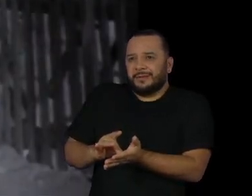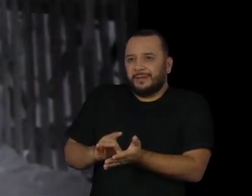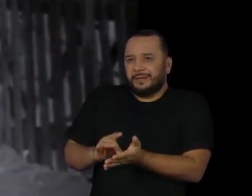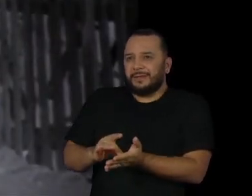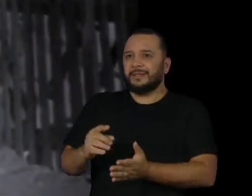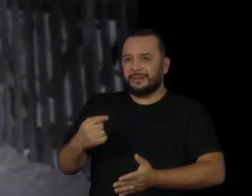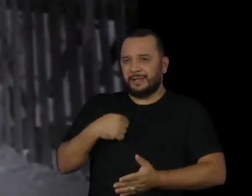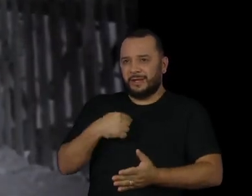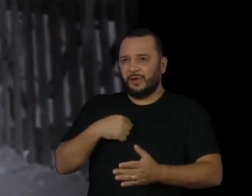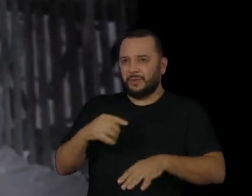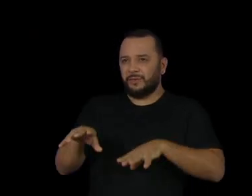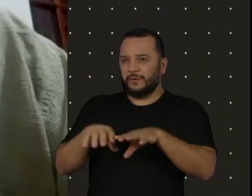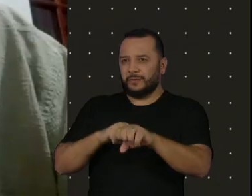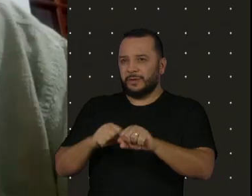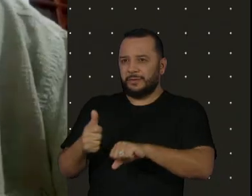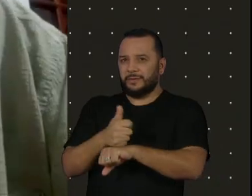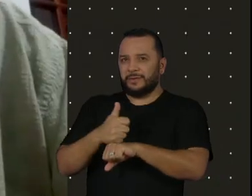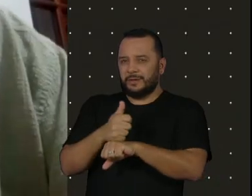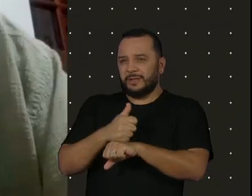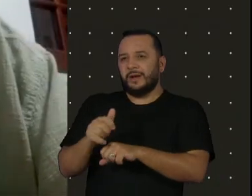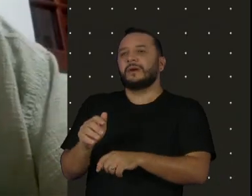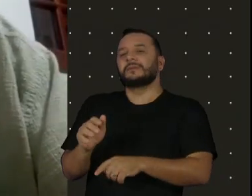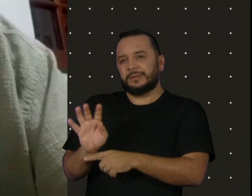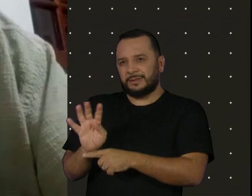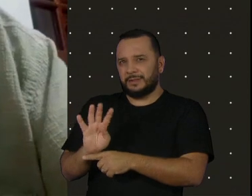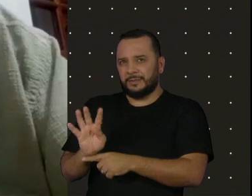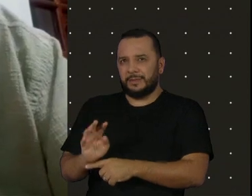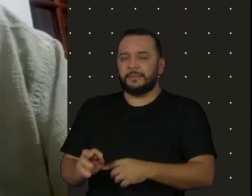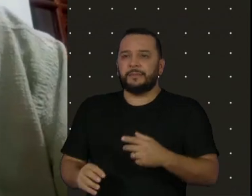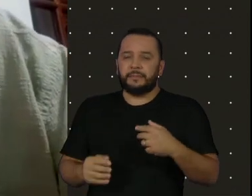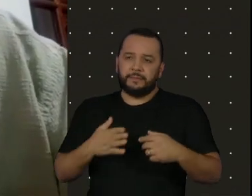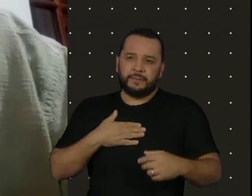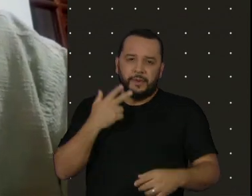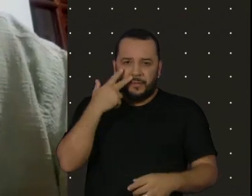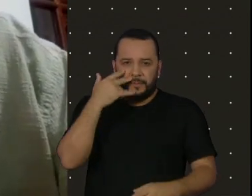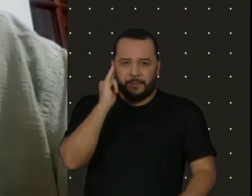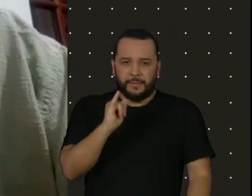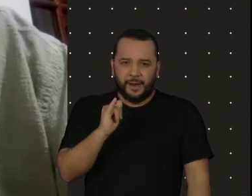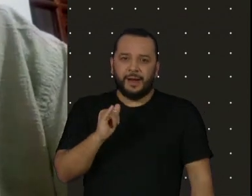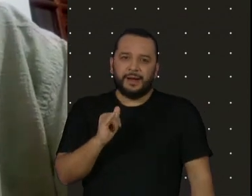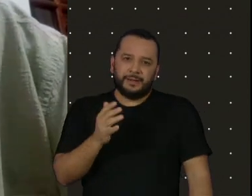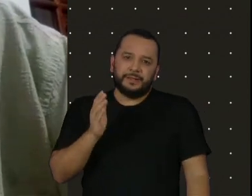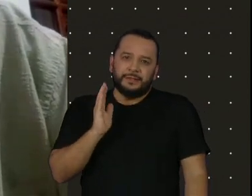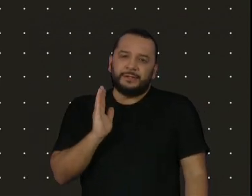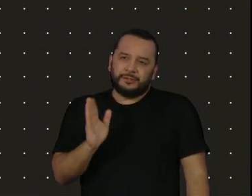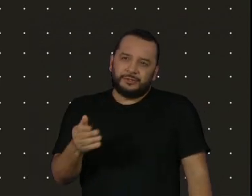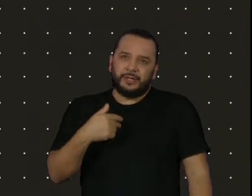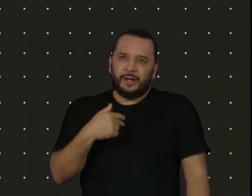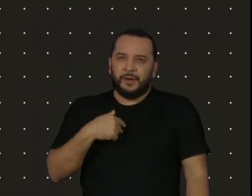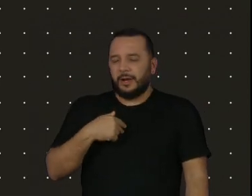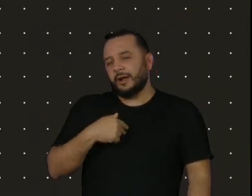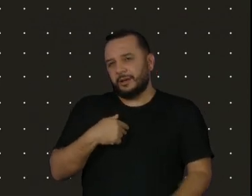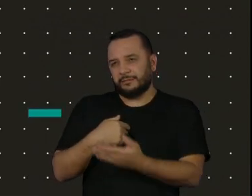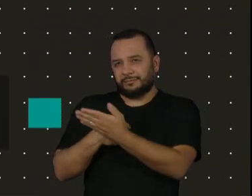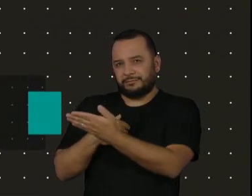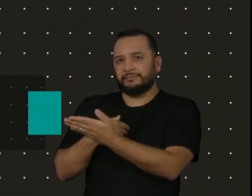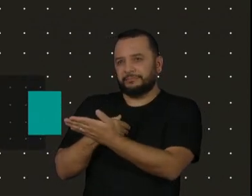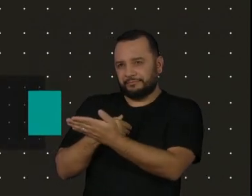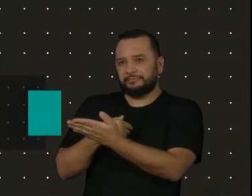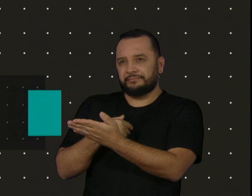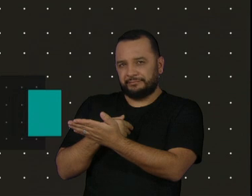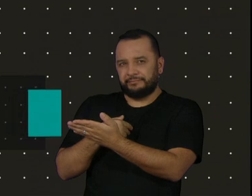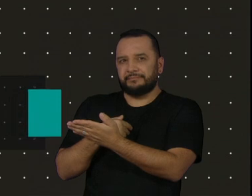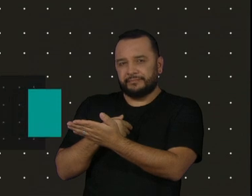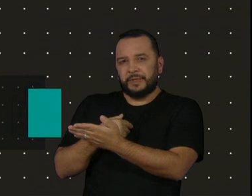como cineasta. Meu pai, João Tinoco de Freitas, foi um pioneiro do cinema brasileiro. Ele